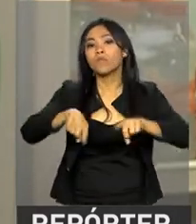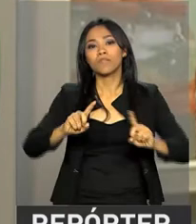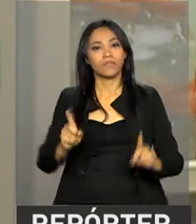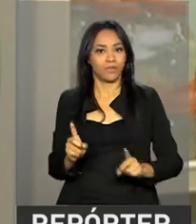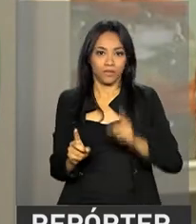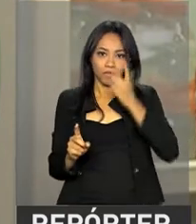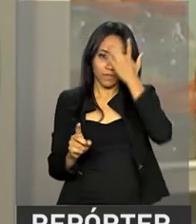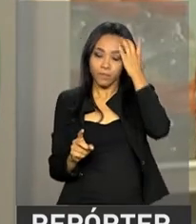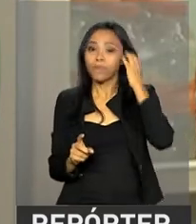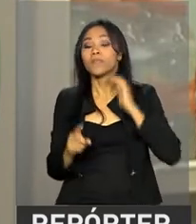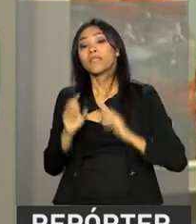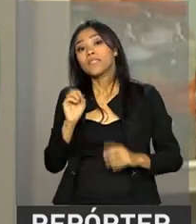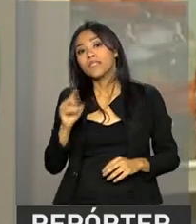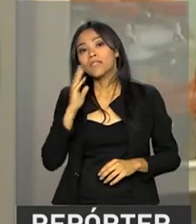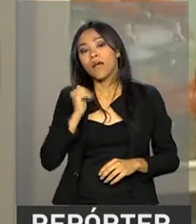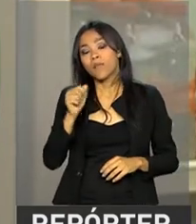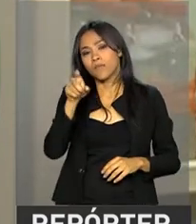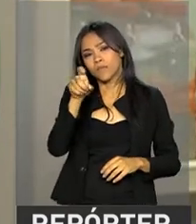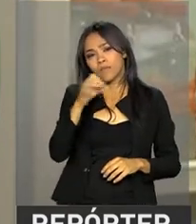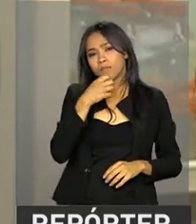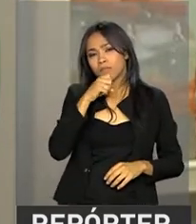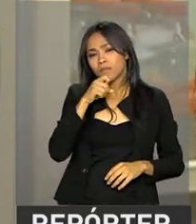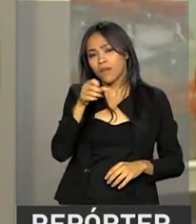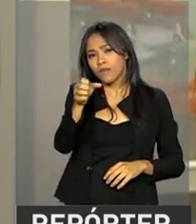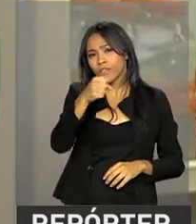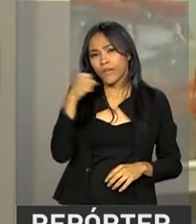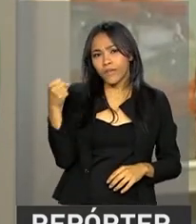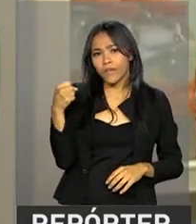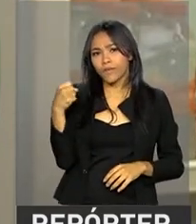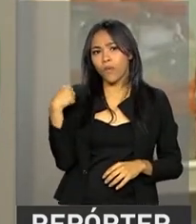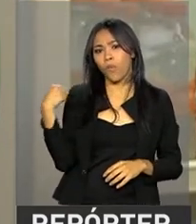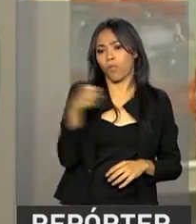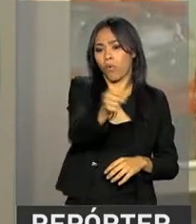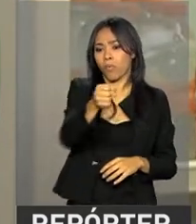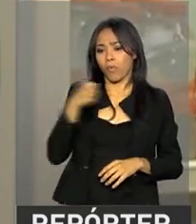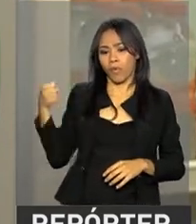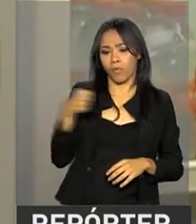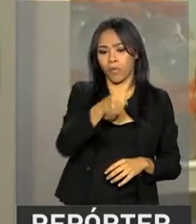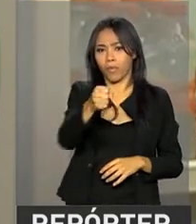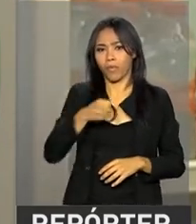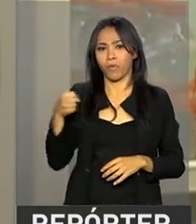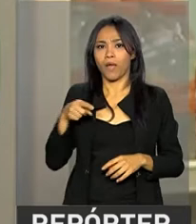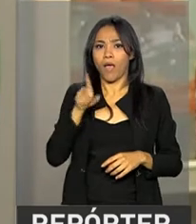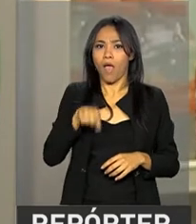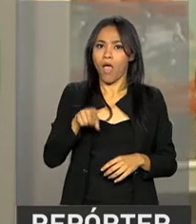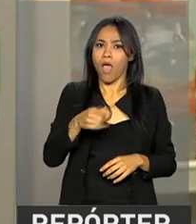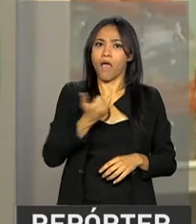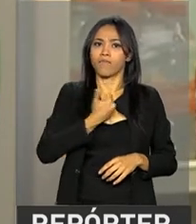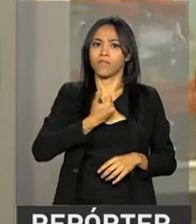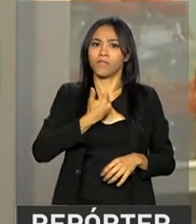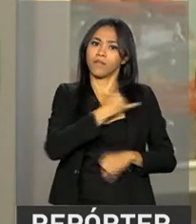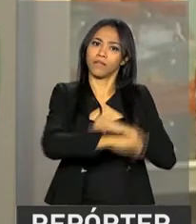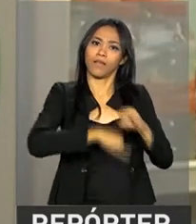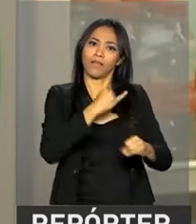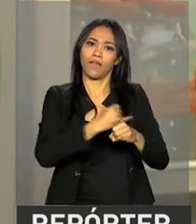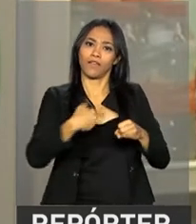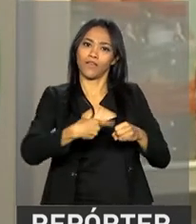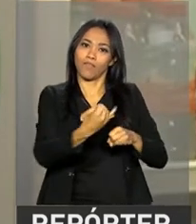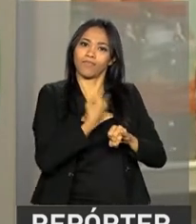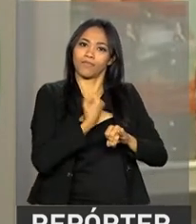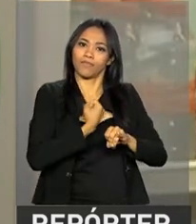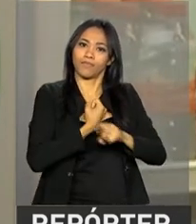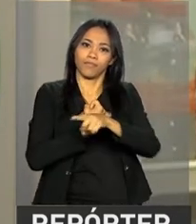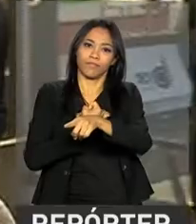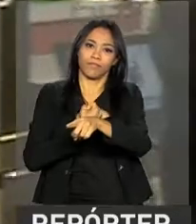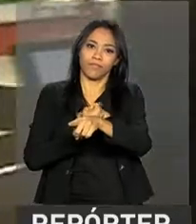se as geladeiras efetivamente estão sendo usados na porta sendo aberta ou não né então esse é um indicador muito claro de que se você está vendendo esse produto de forma eficiente